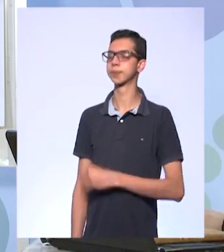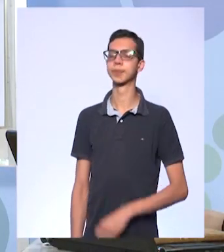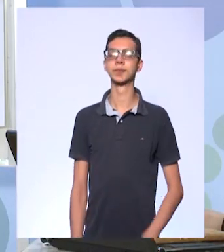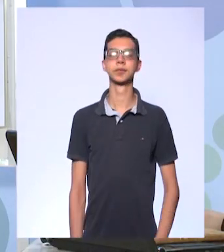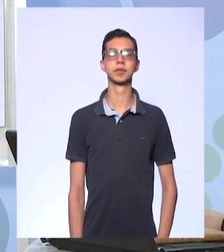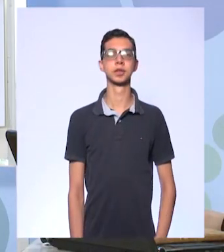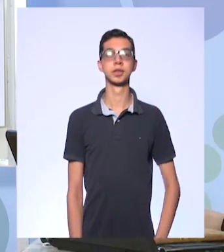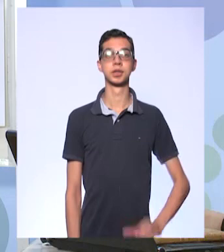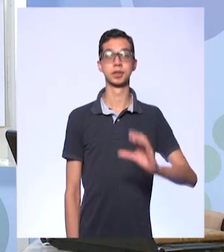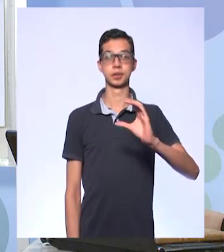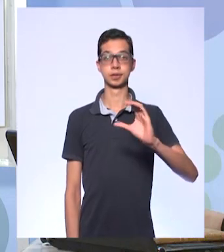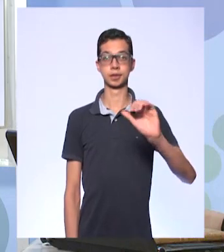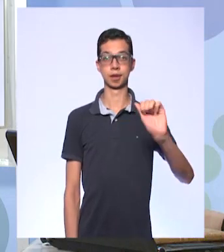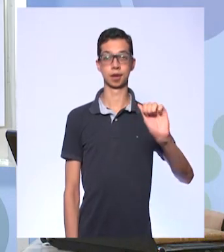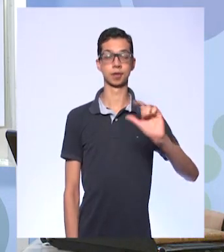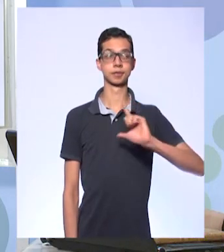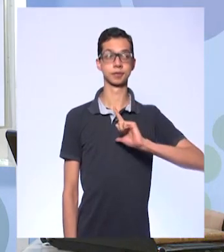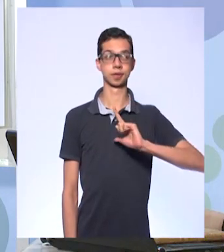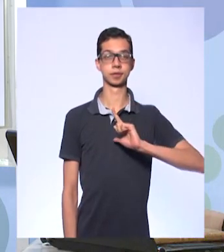Ca,